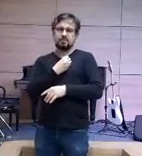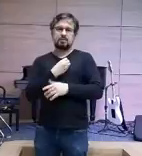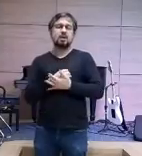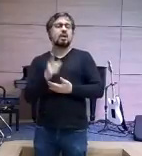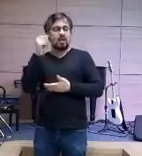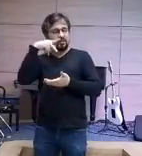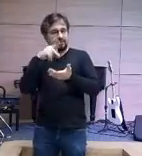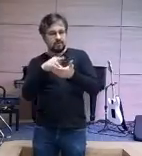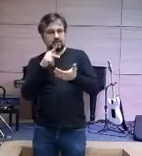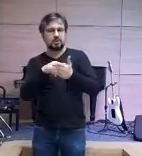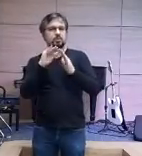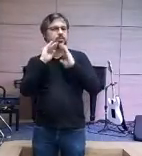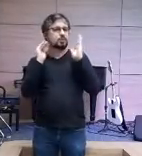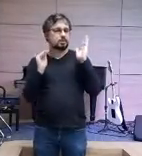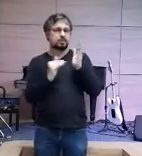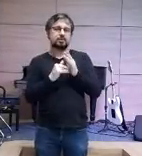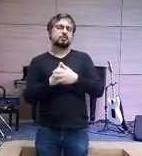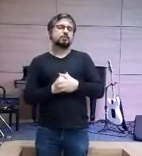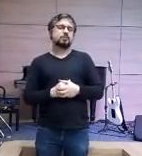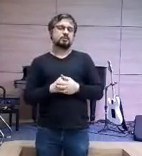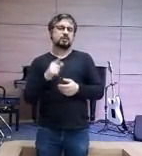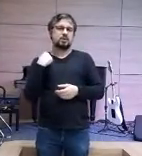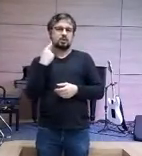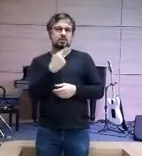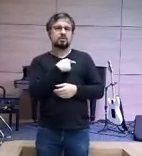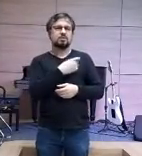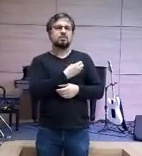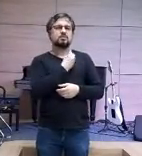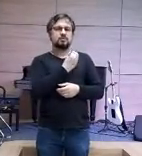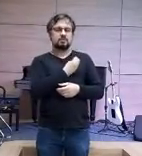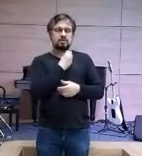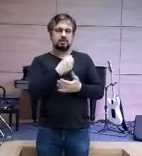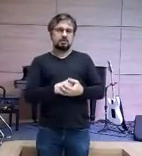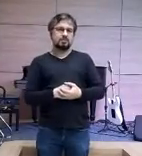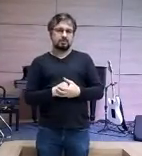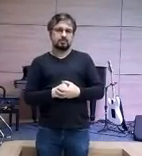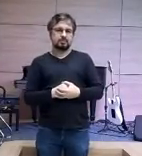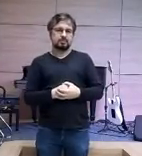irreal totalmente na nossa vida